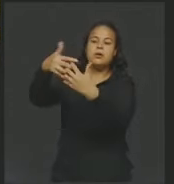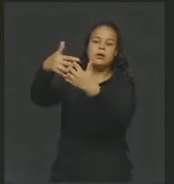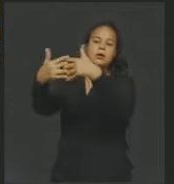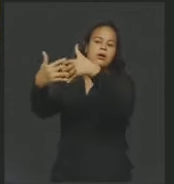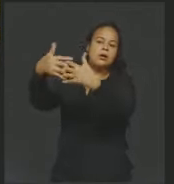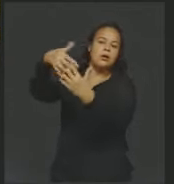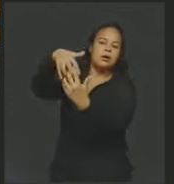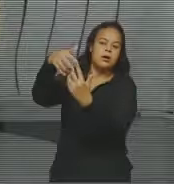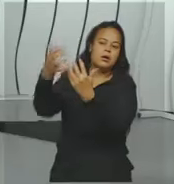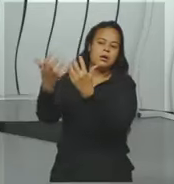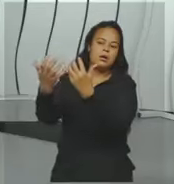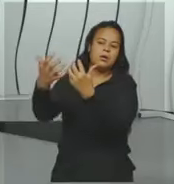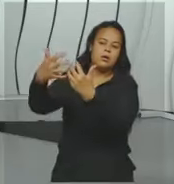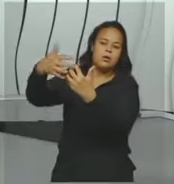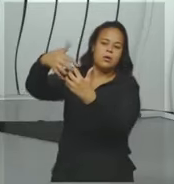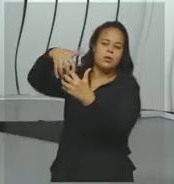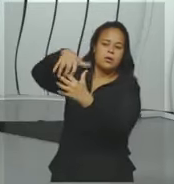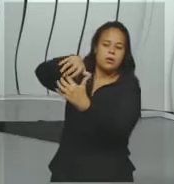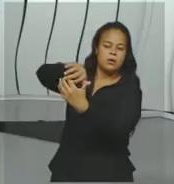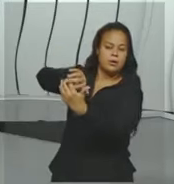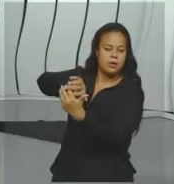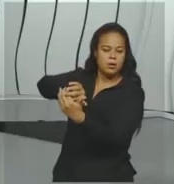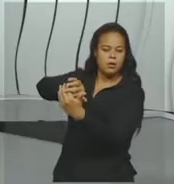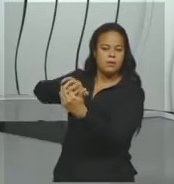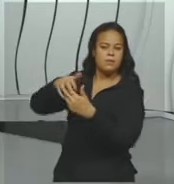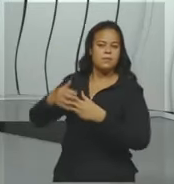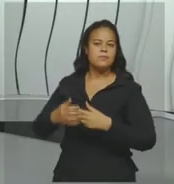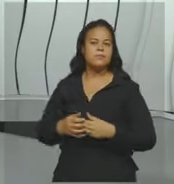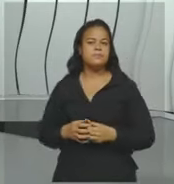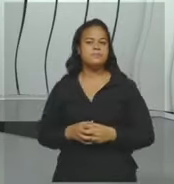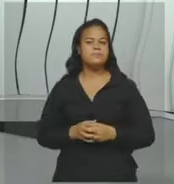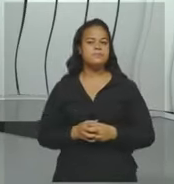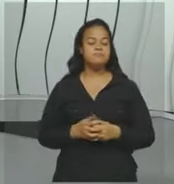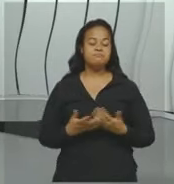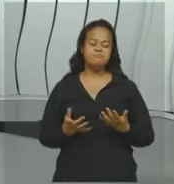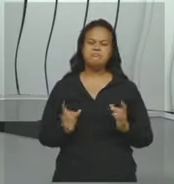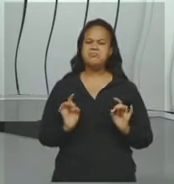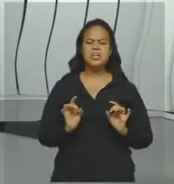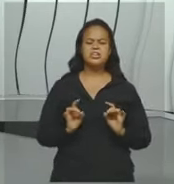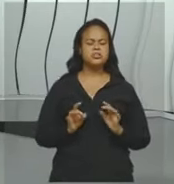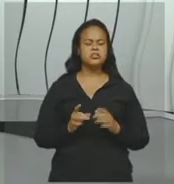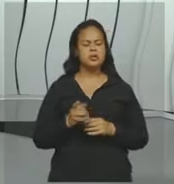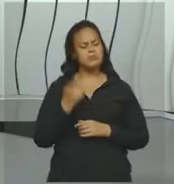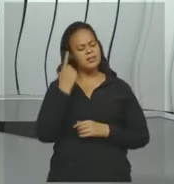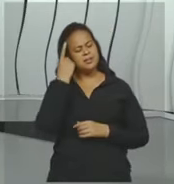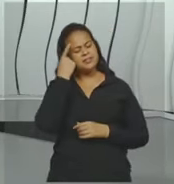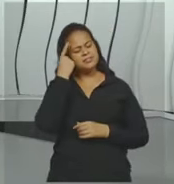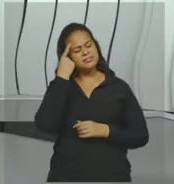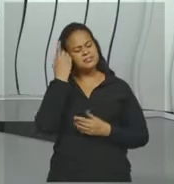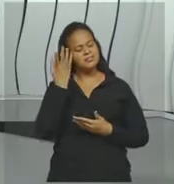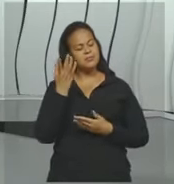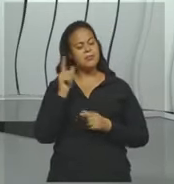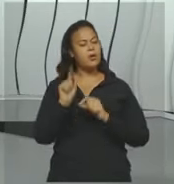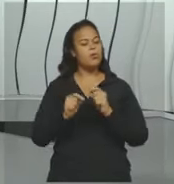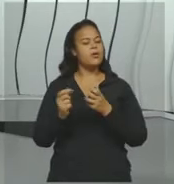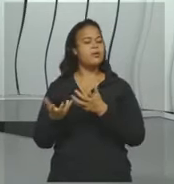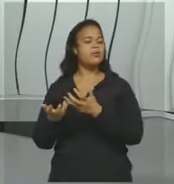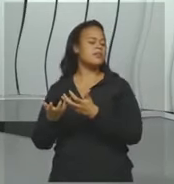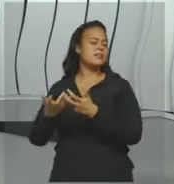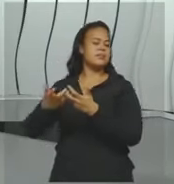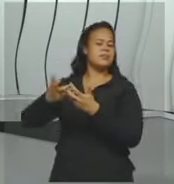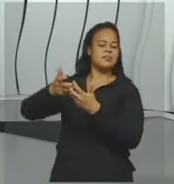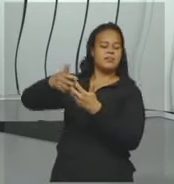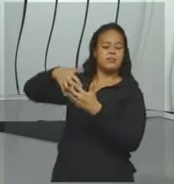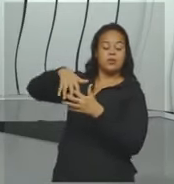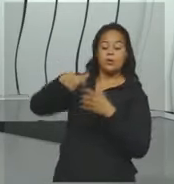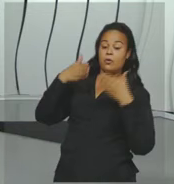nessa engrenagem maior e vice-versa. Engrenagem era só isso mesmo, era só para vocês terem uma ideia do que é uma engrenagem. O